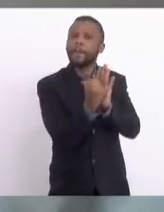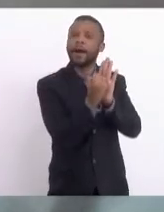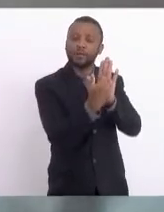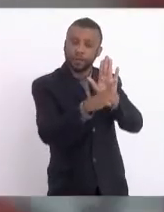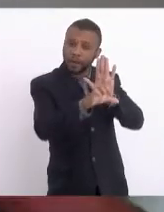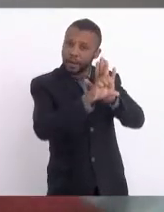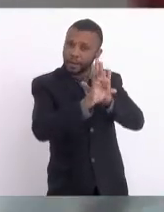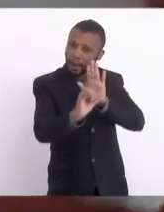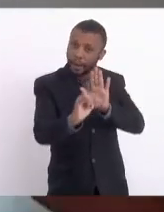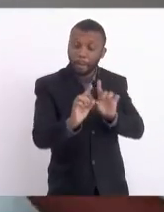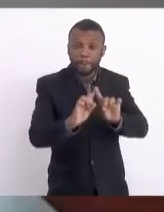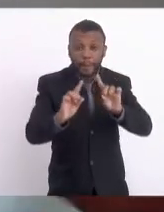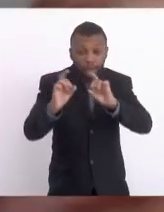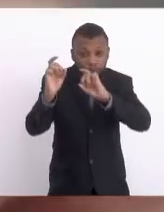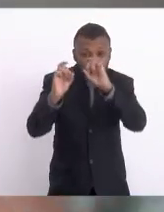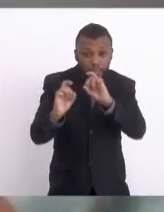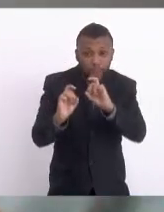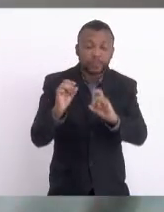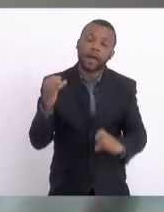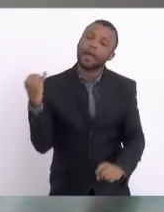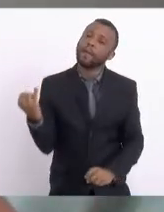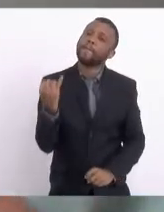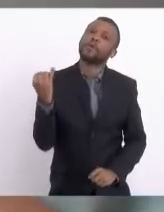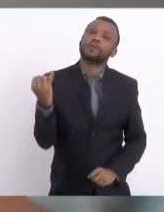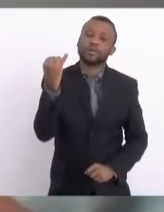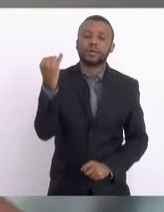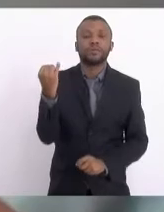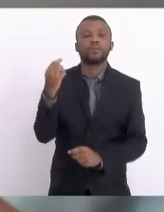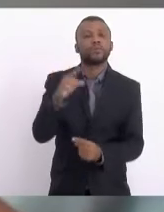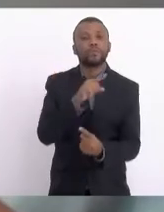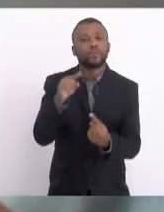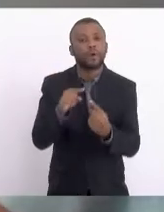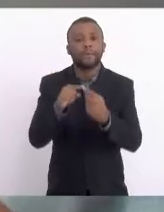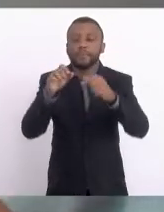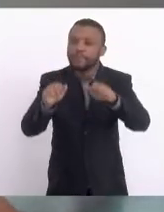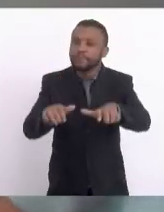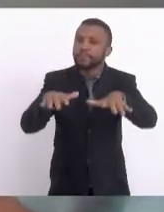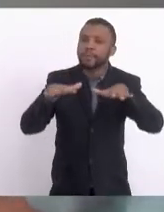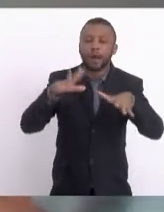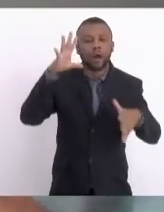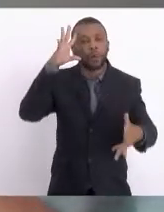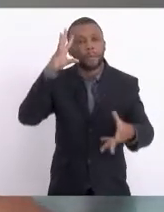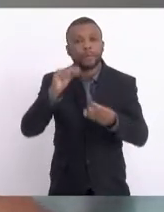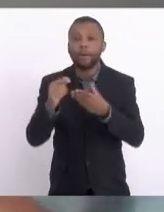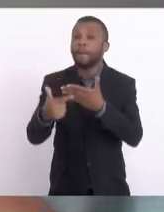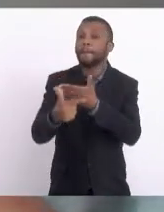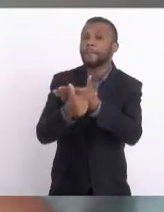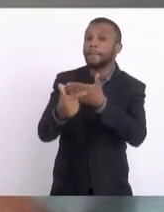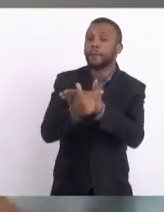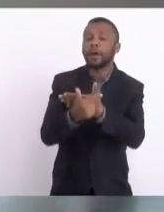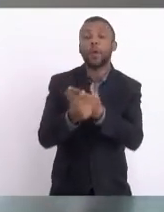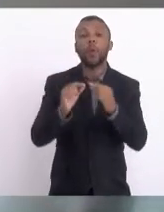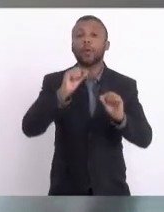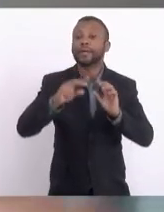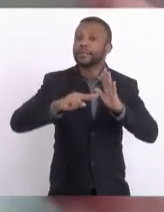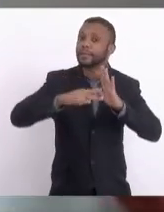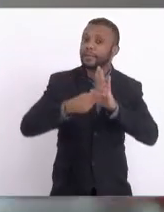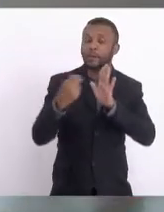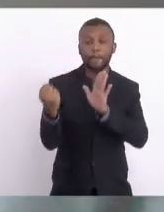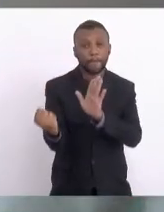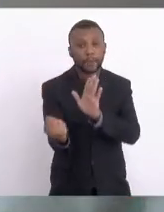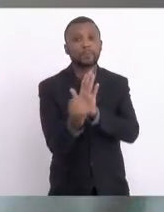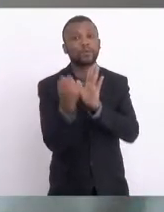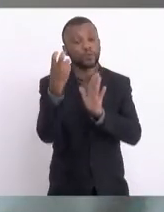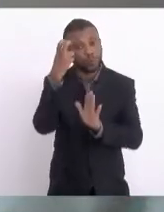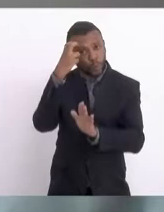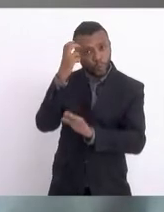acho que esse seria um debate salutar para o parlamento entender esse seu papel no patrimônio cultural. Não que cada parlamentar